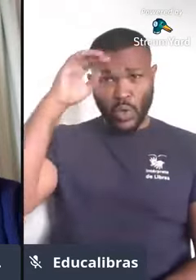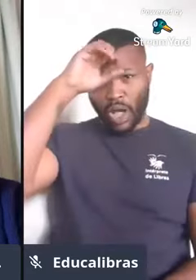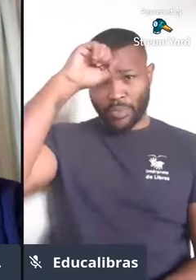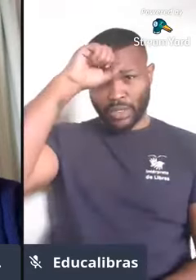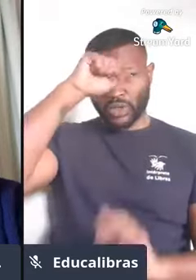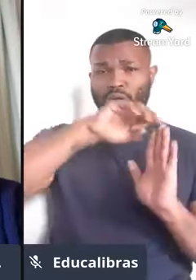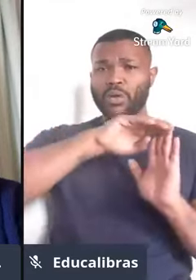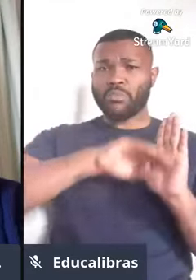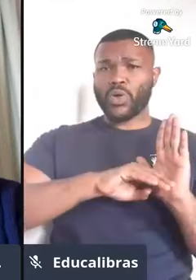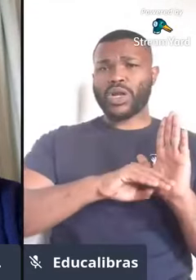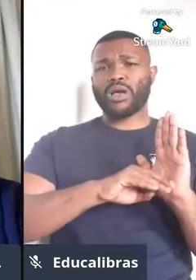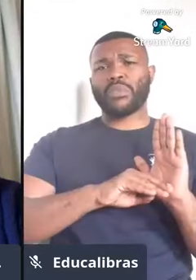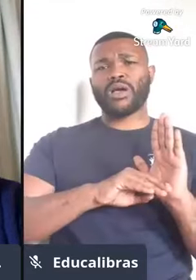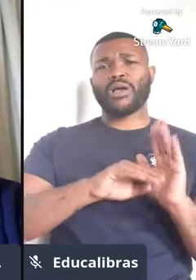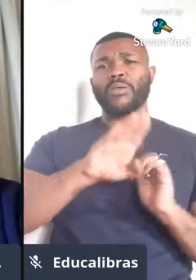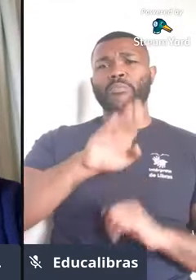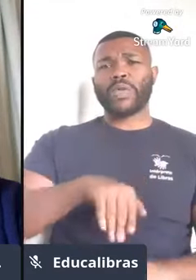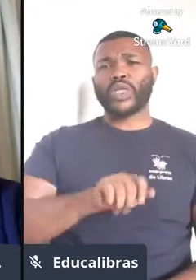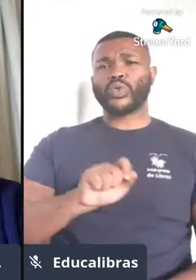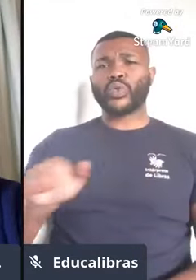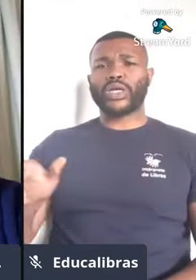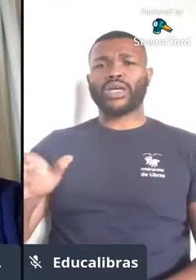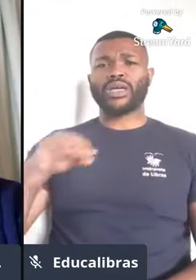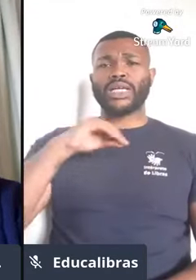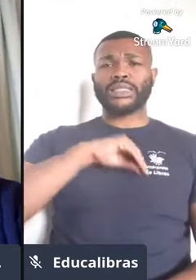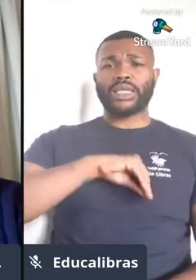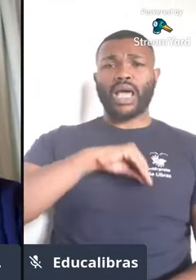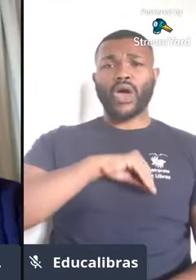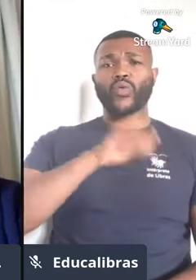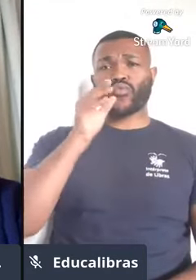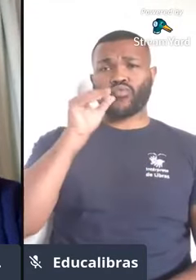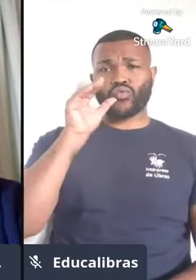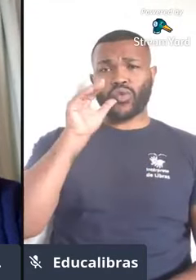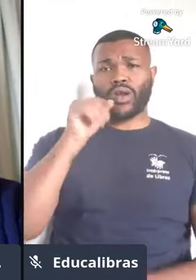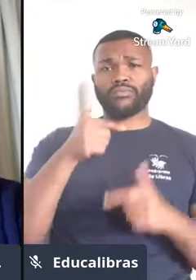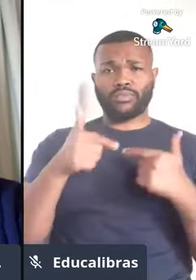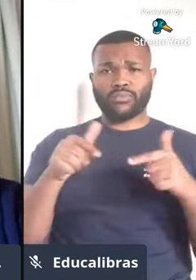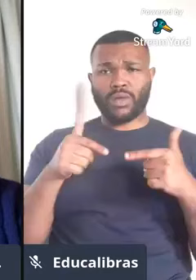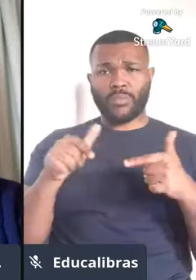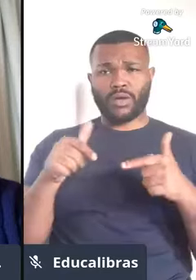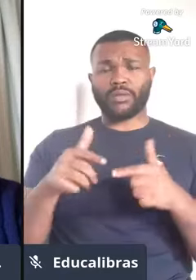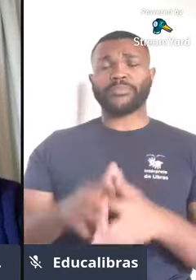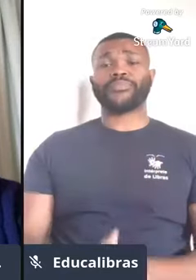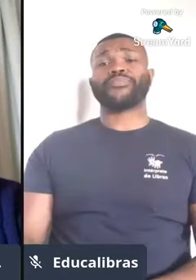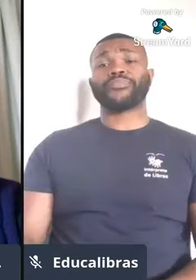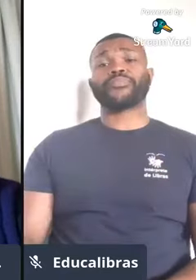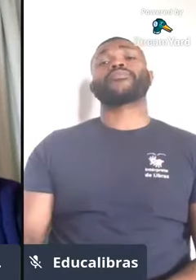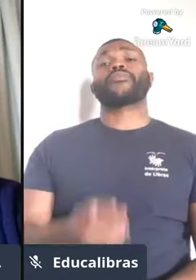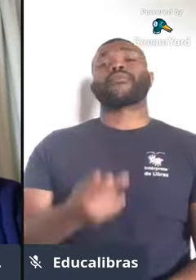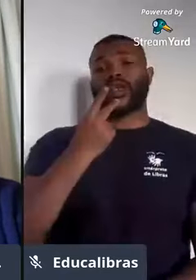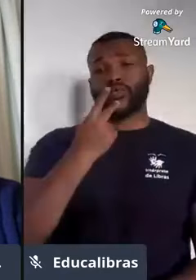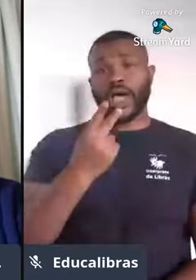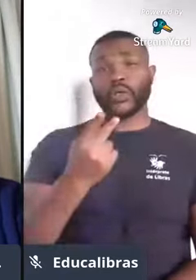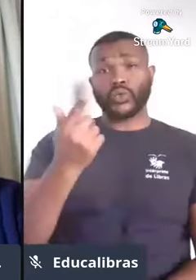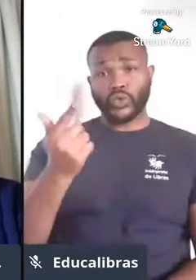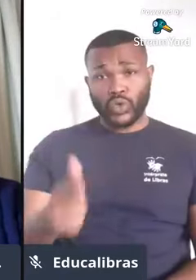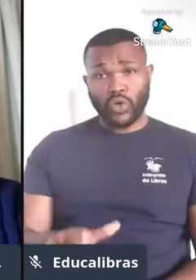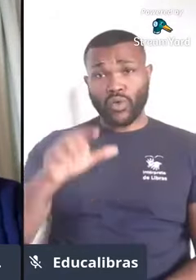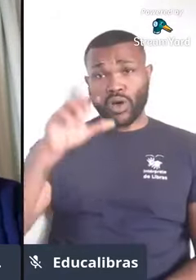normalmente bem menor do que o salário pago a um empregado regular. Então, vou dizer de novo, nós não aceitamos o